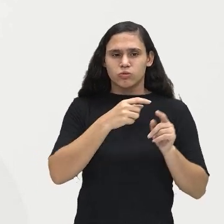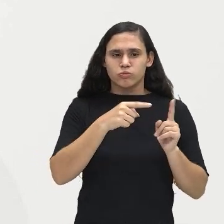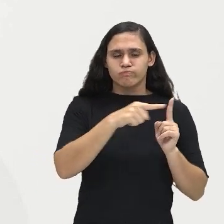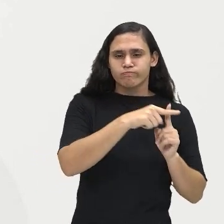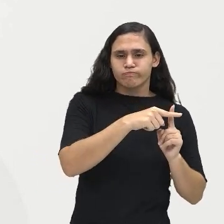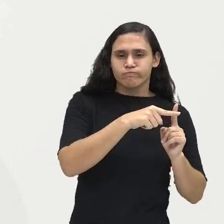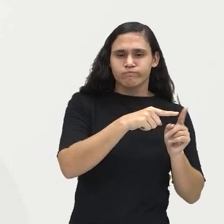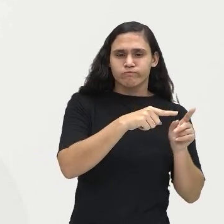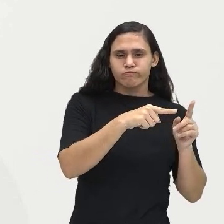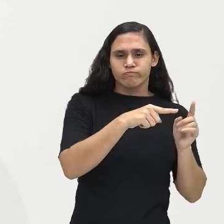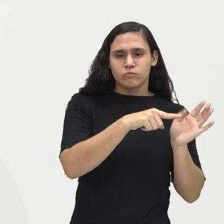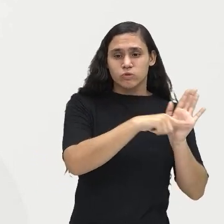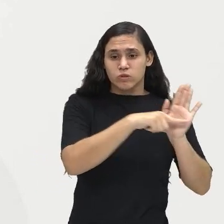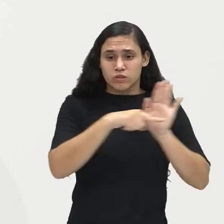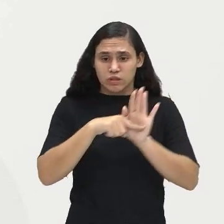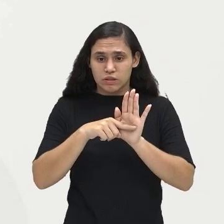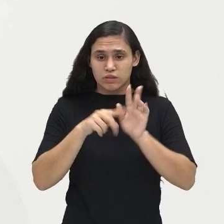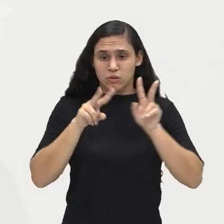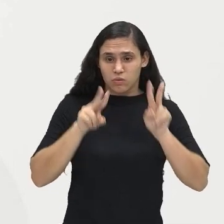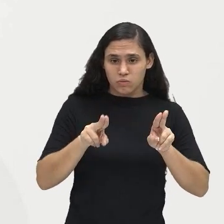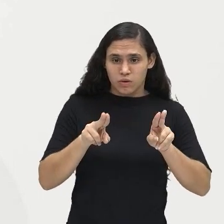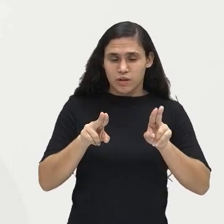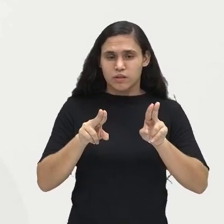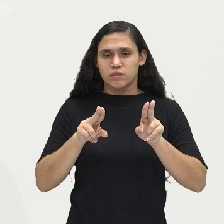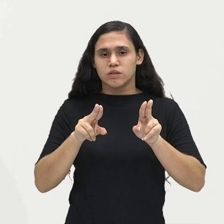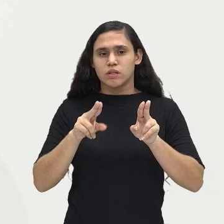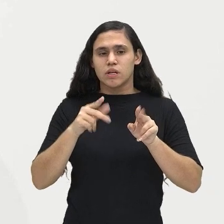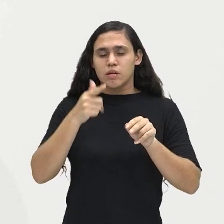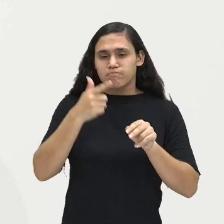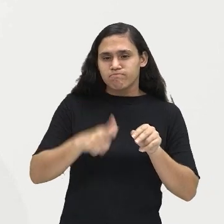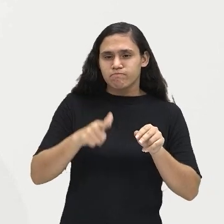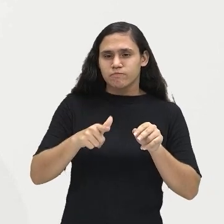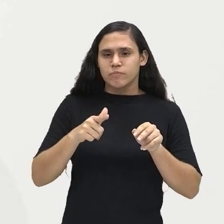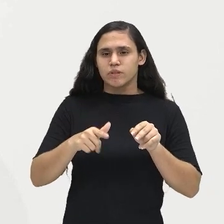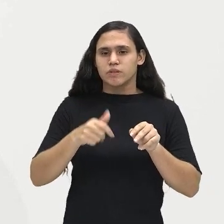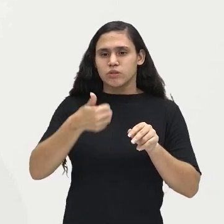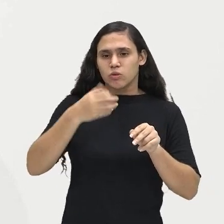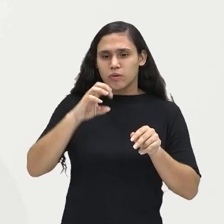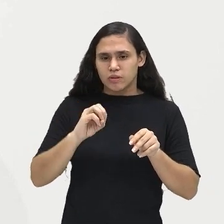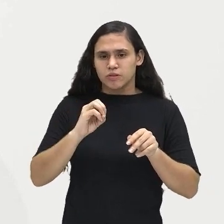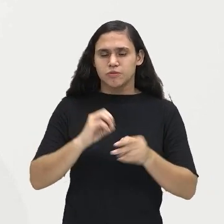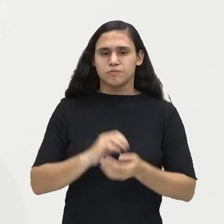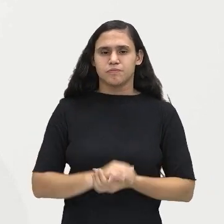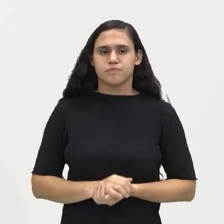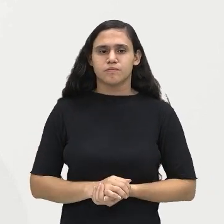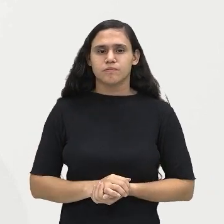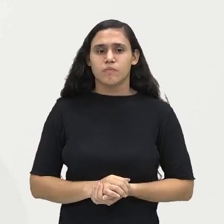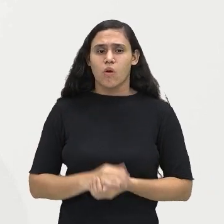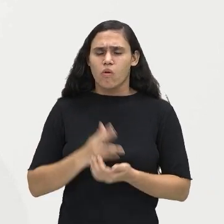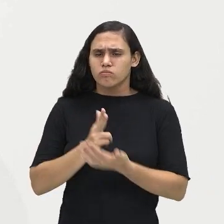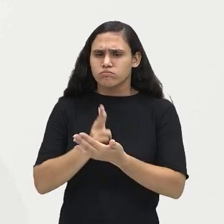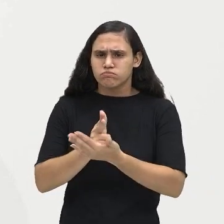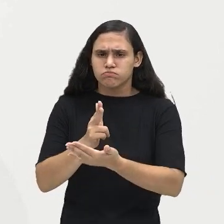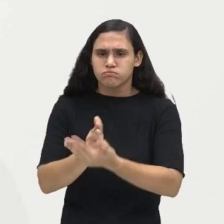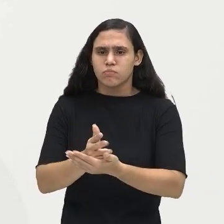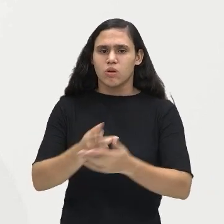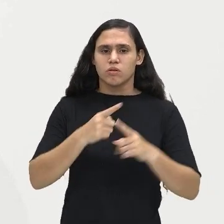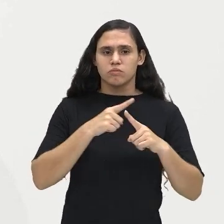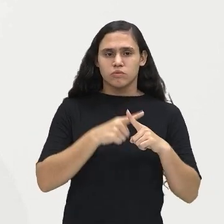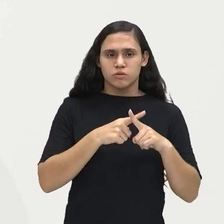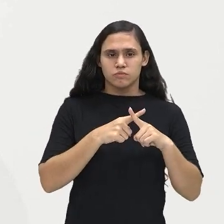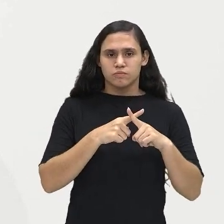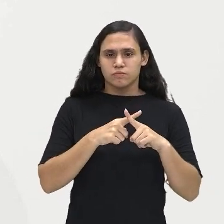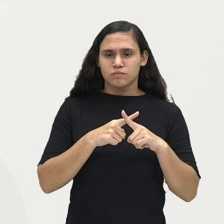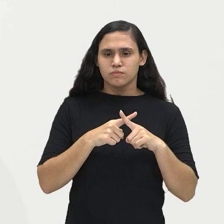é 10. Vamos continuar aqui a nossa revisão. Multiplicação. Bom, pessoal, na